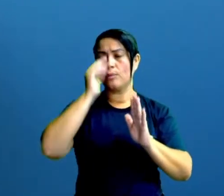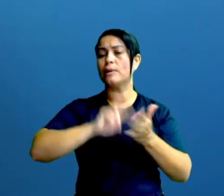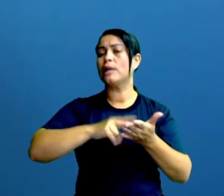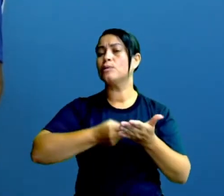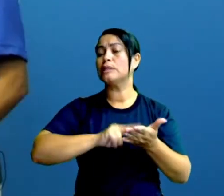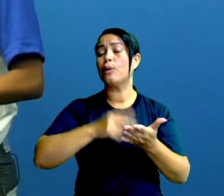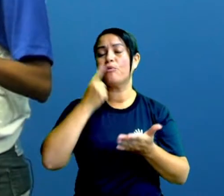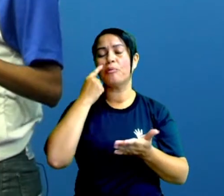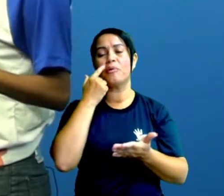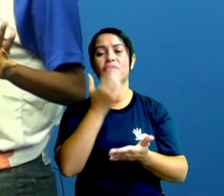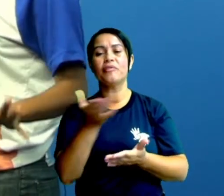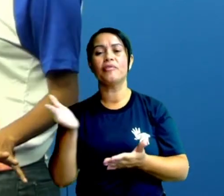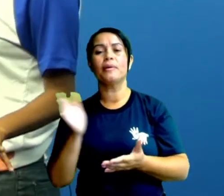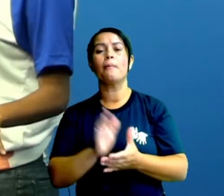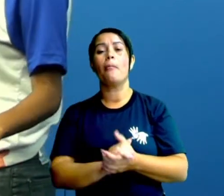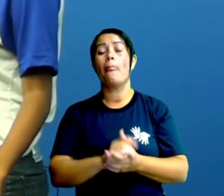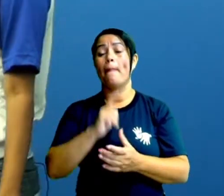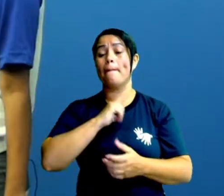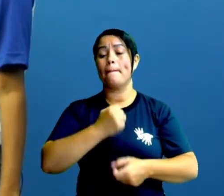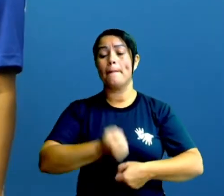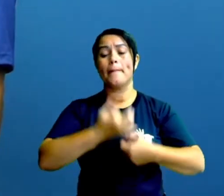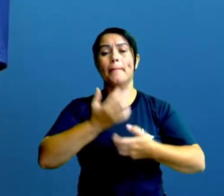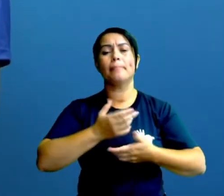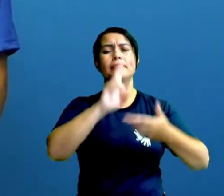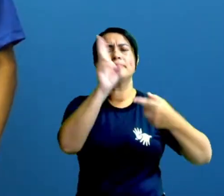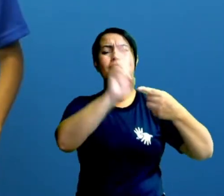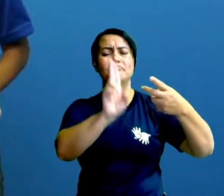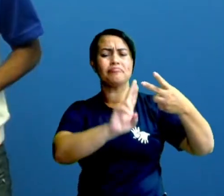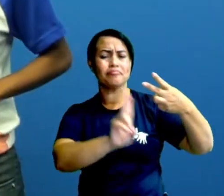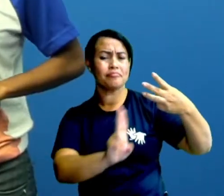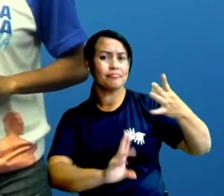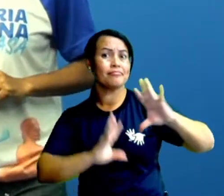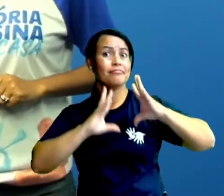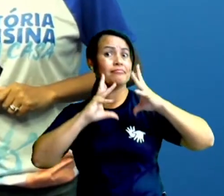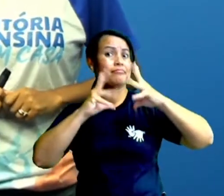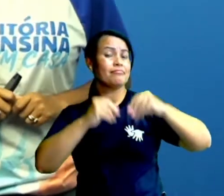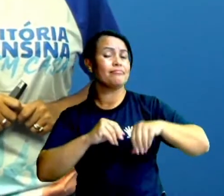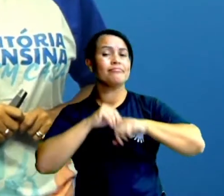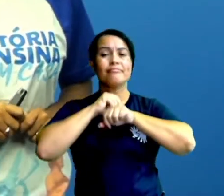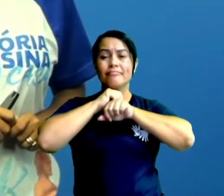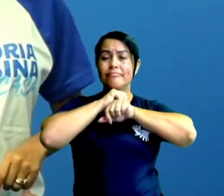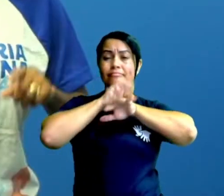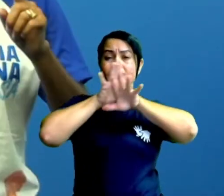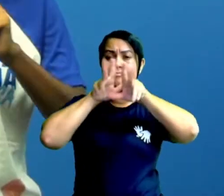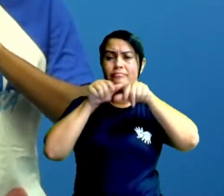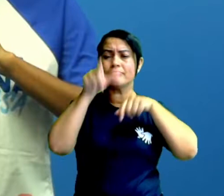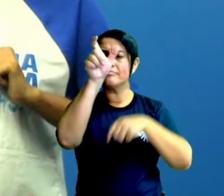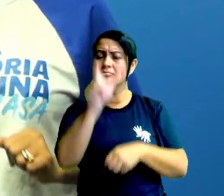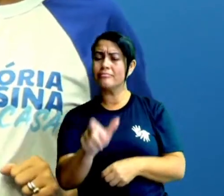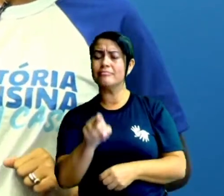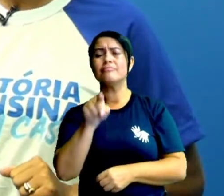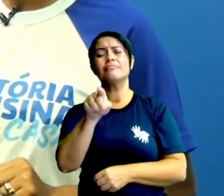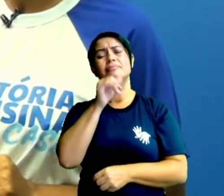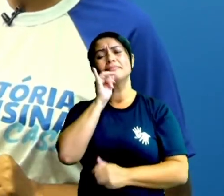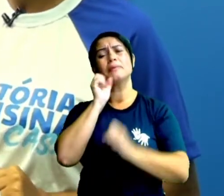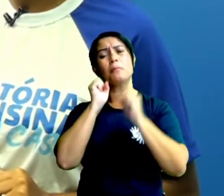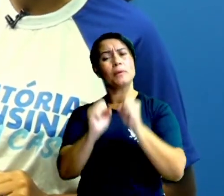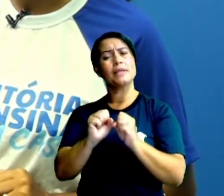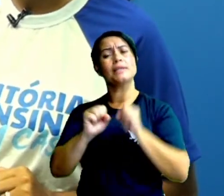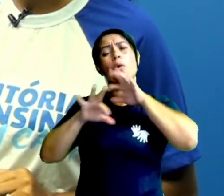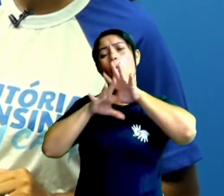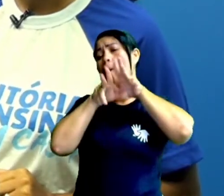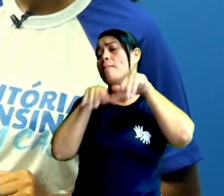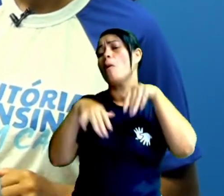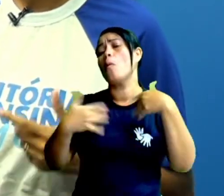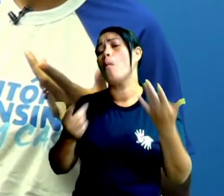poema fala o nome de vários bichos Se você pudesse ser um deles o bicho você